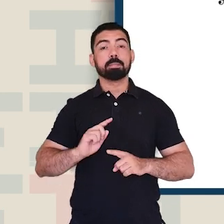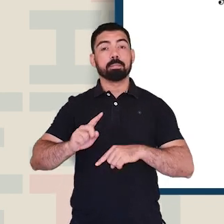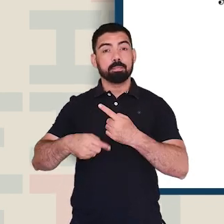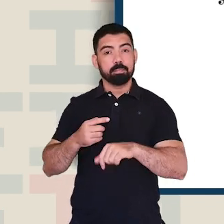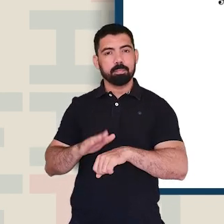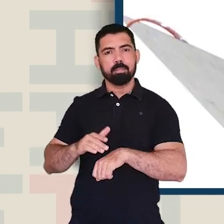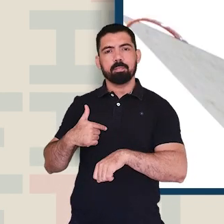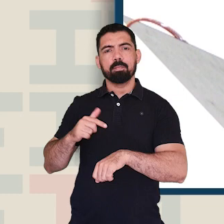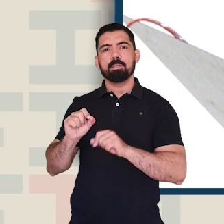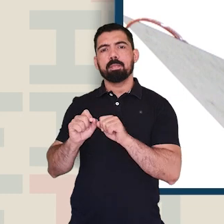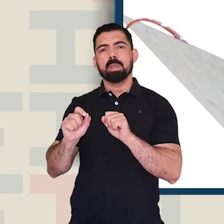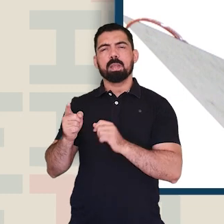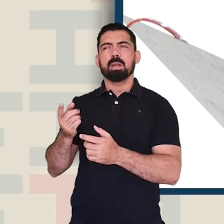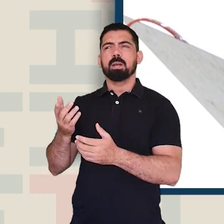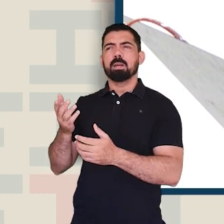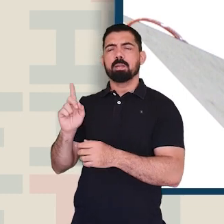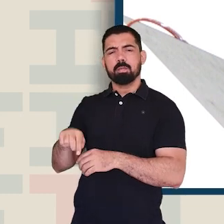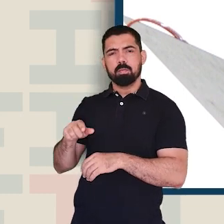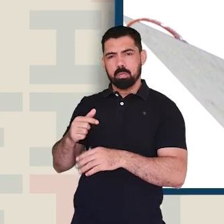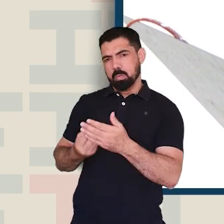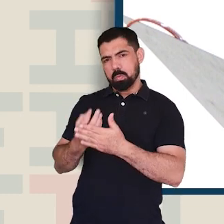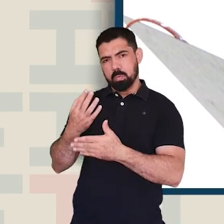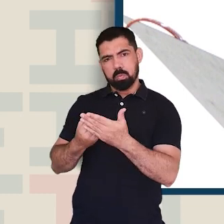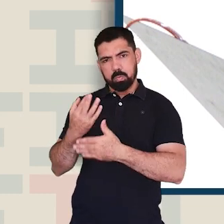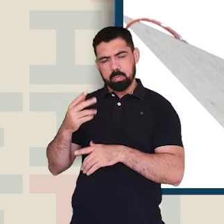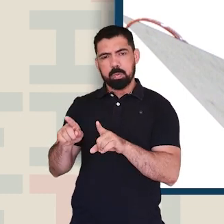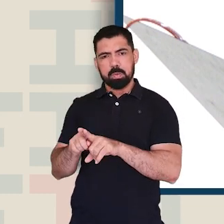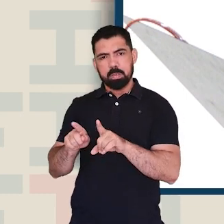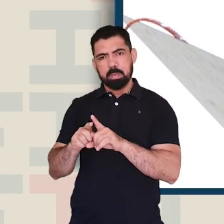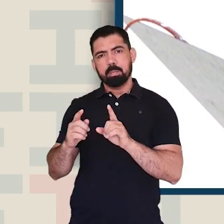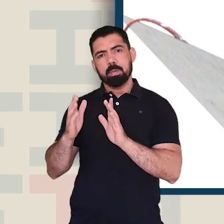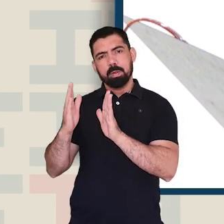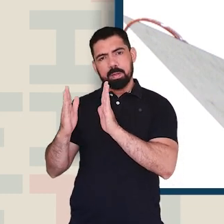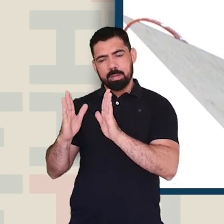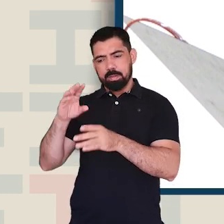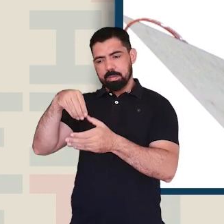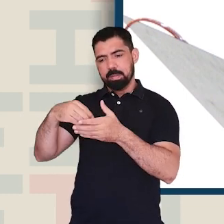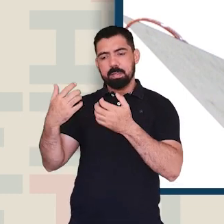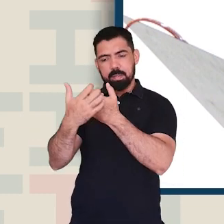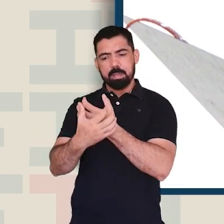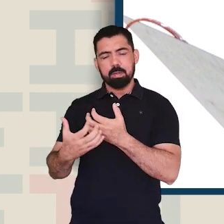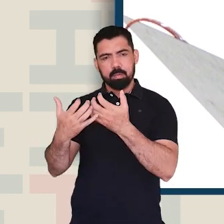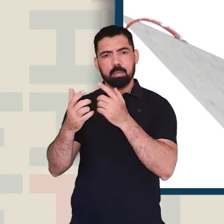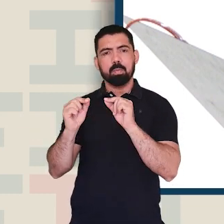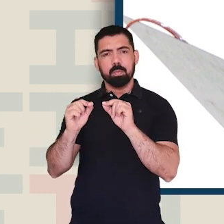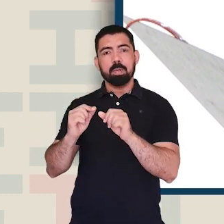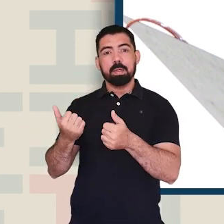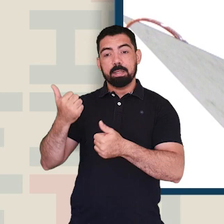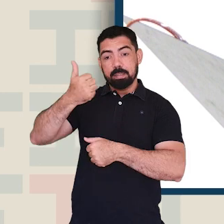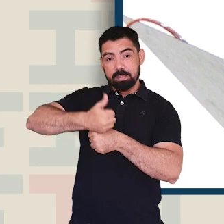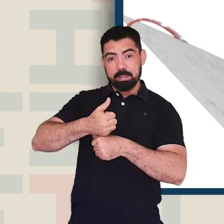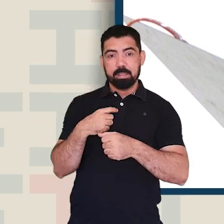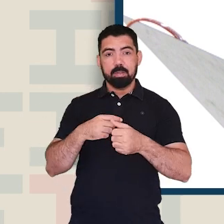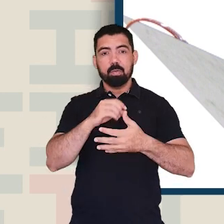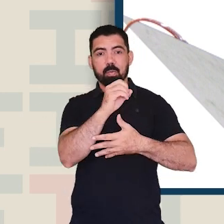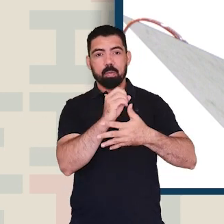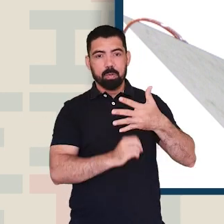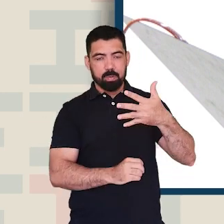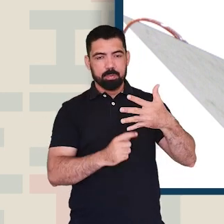Aí depois isso era como se fosse a introdução, depois eu criei uma parte que era em cima daqueles